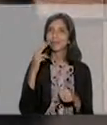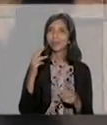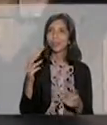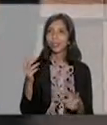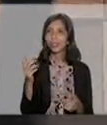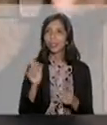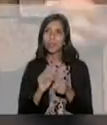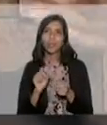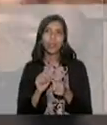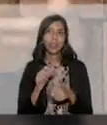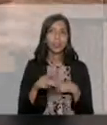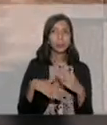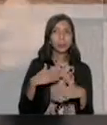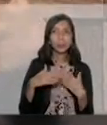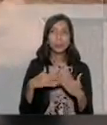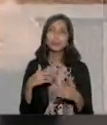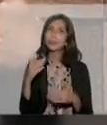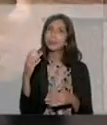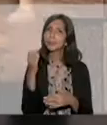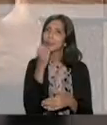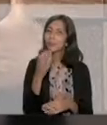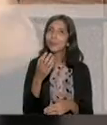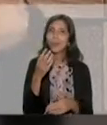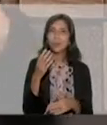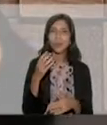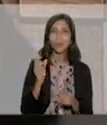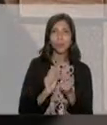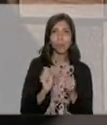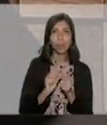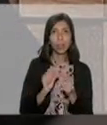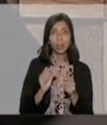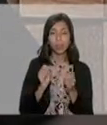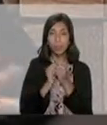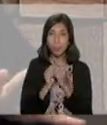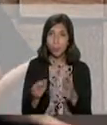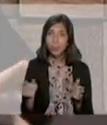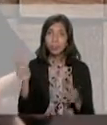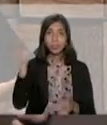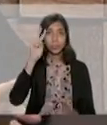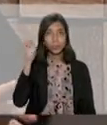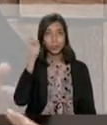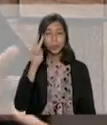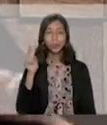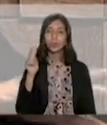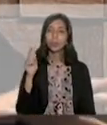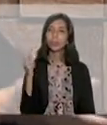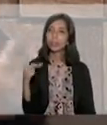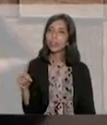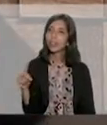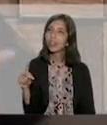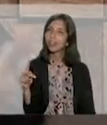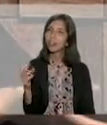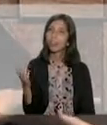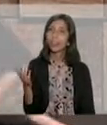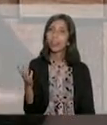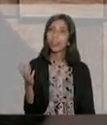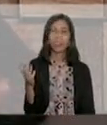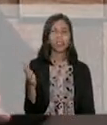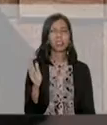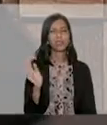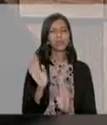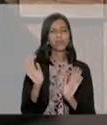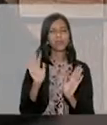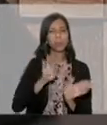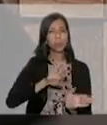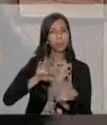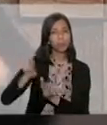uma levanta, outra corta, porque aí fica um jogo gostoso de jogar, né? Quando começa uma história, que começa meio aquela coisa que... aí a gente